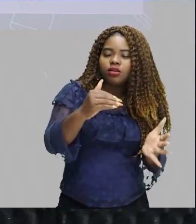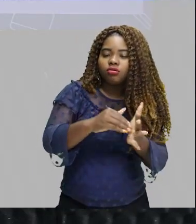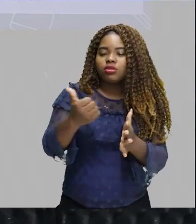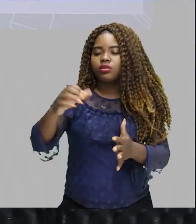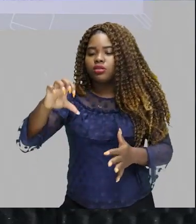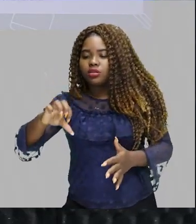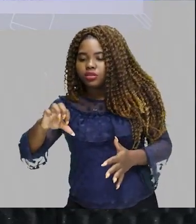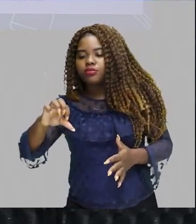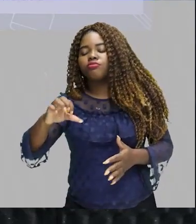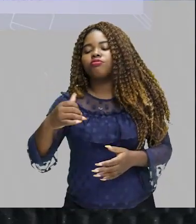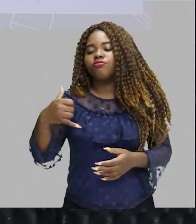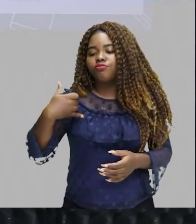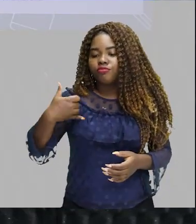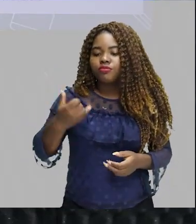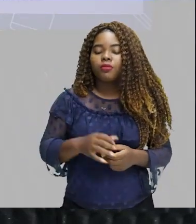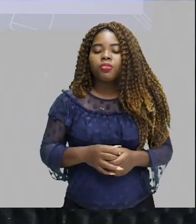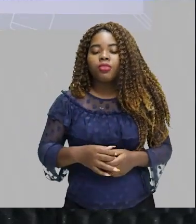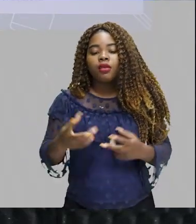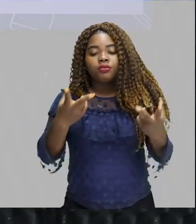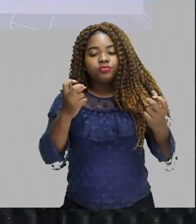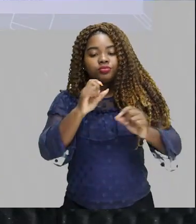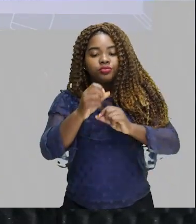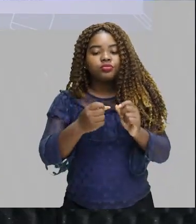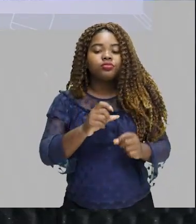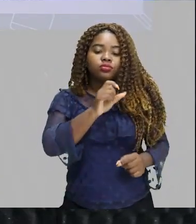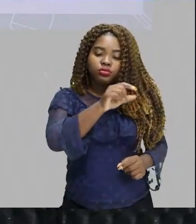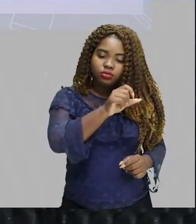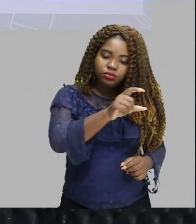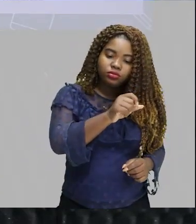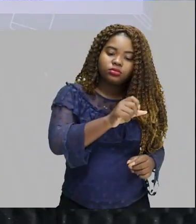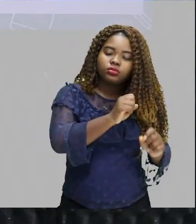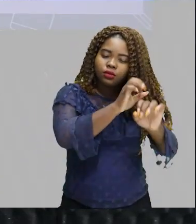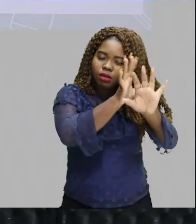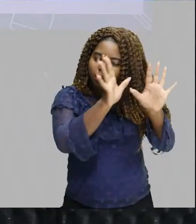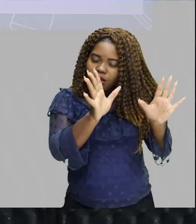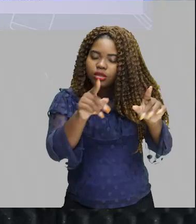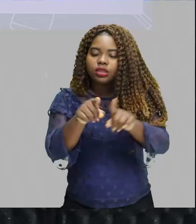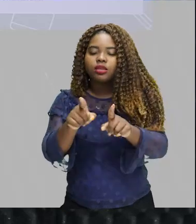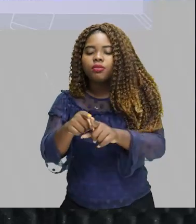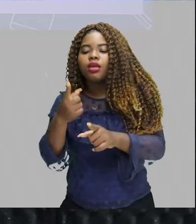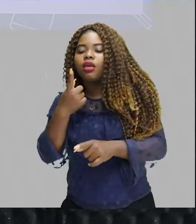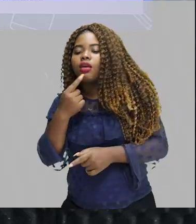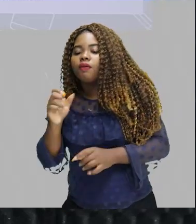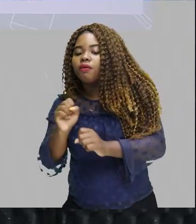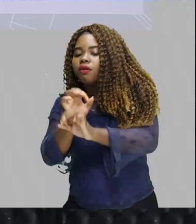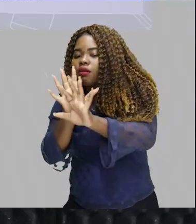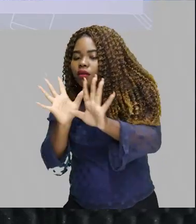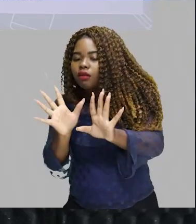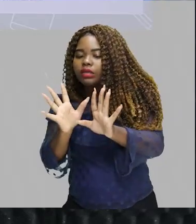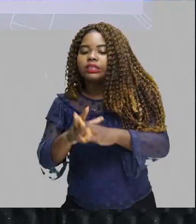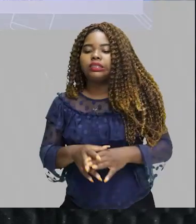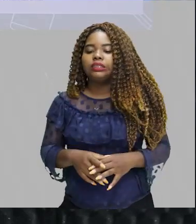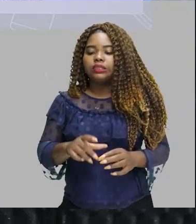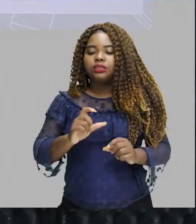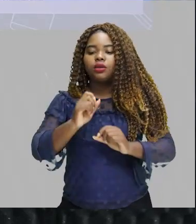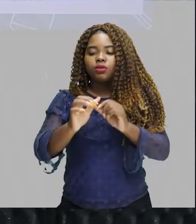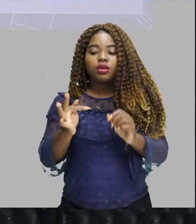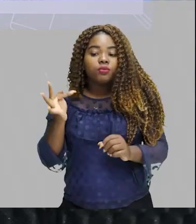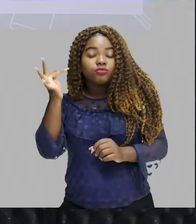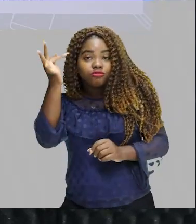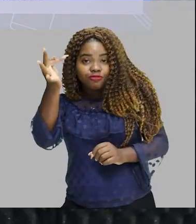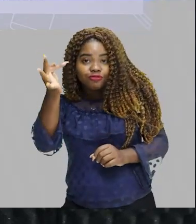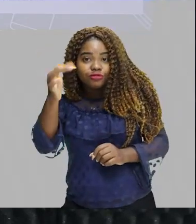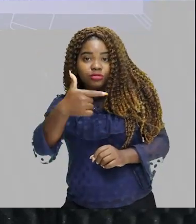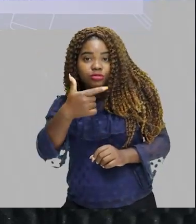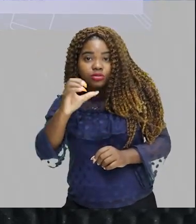19 anos. E tu vai perceber no azulzinho mais claro e no vermelhinho mais claro, é uma projeção para 2035,